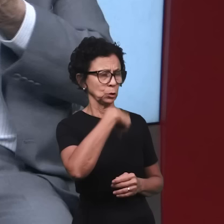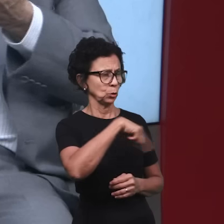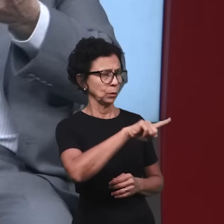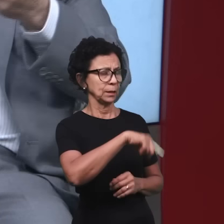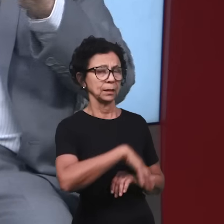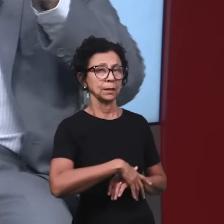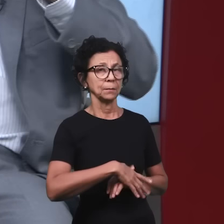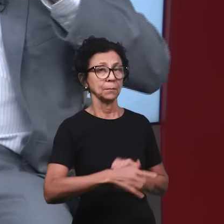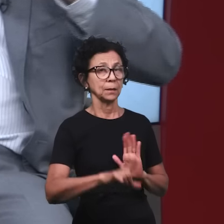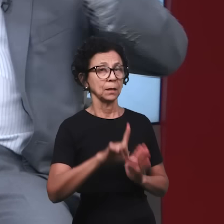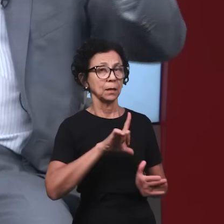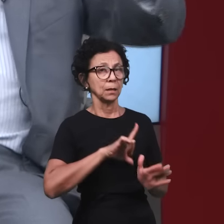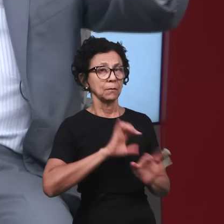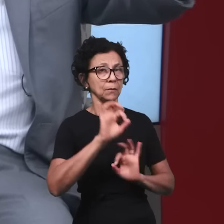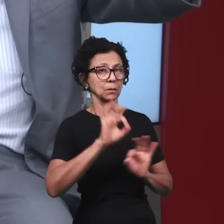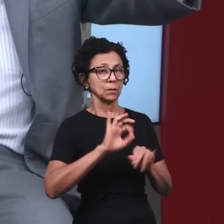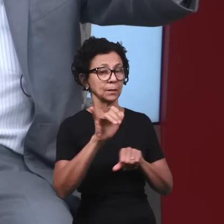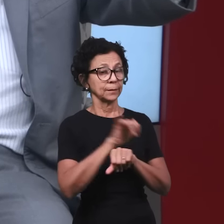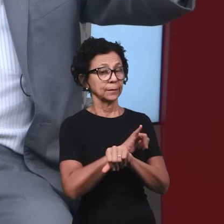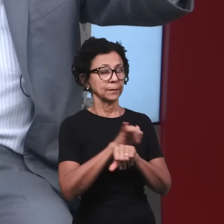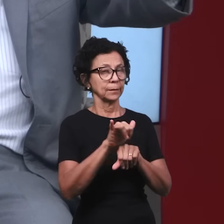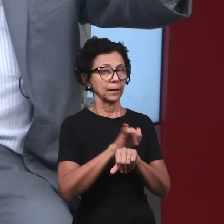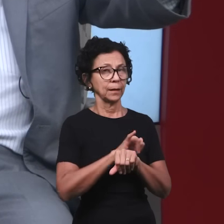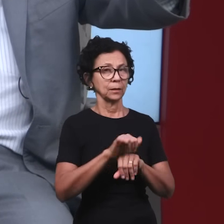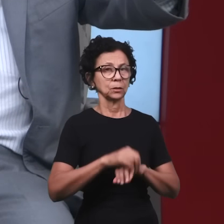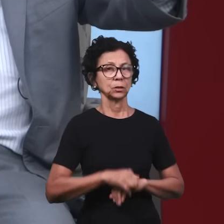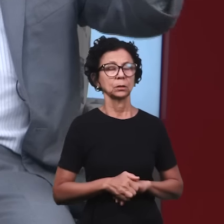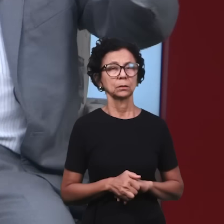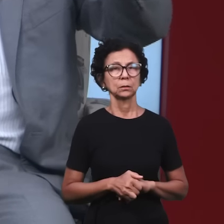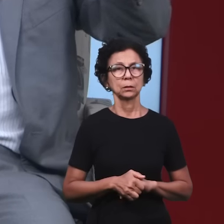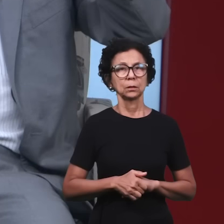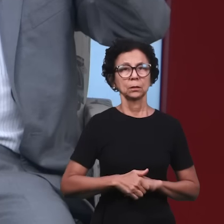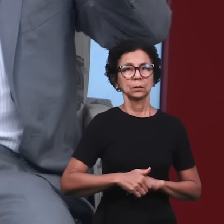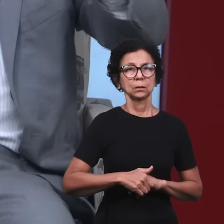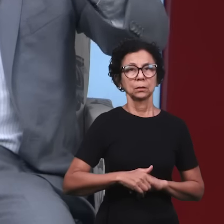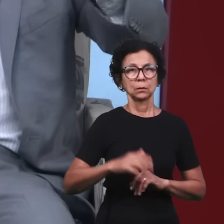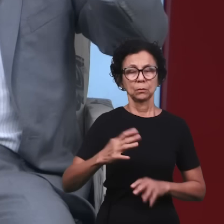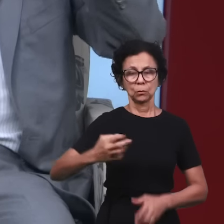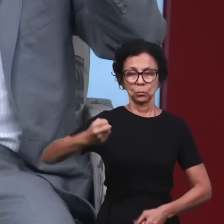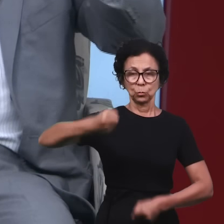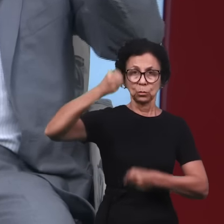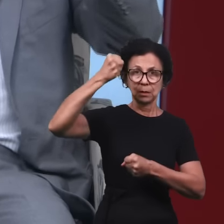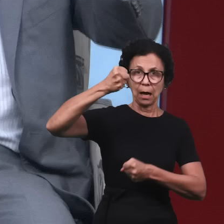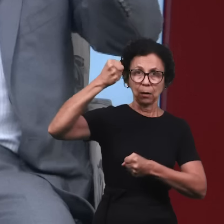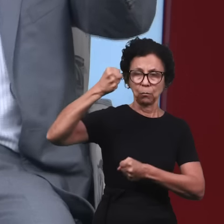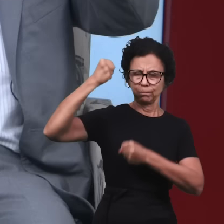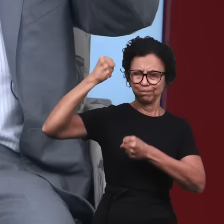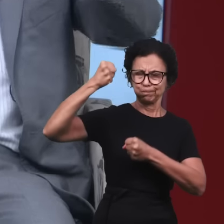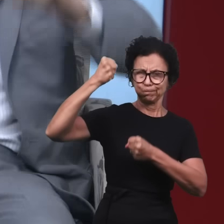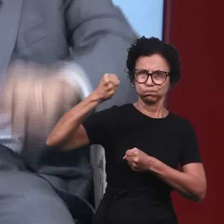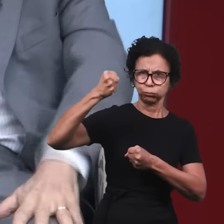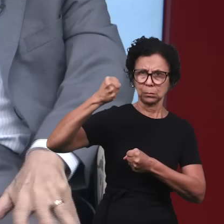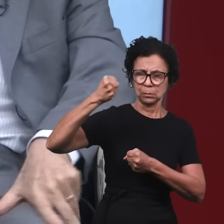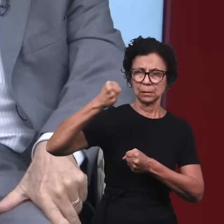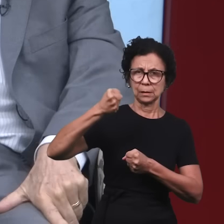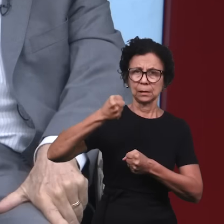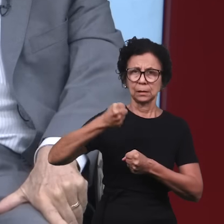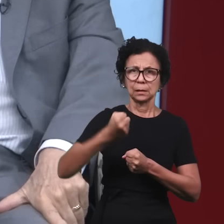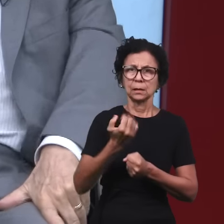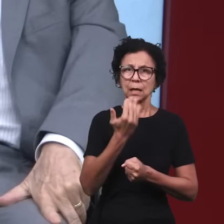e mandou que a guarda fosse atrás deles sob pretexto de que haviam roubado tal